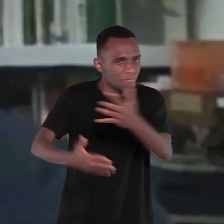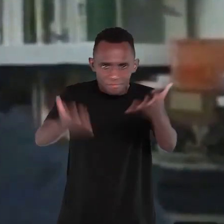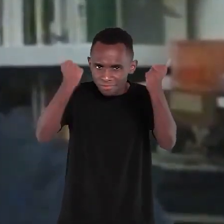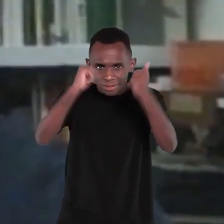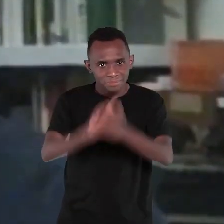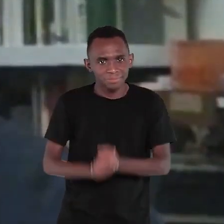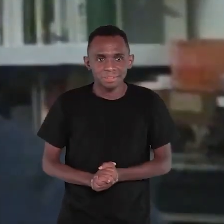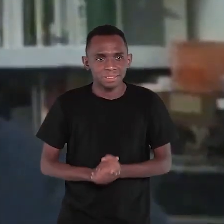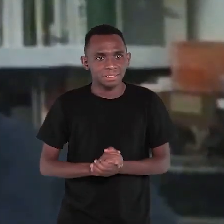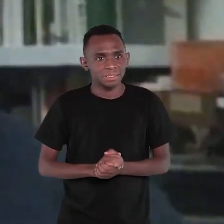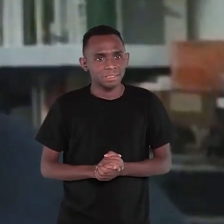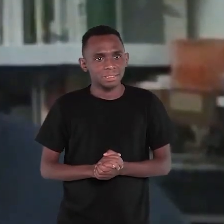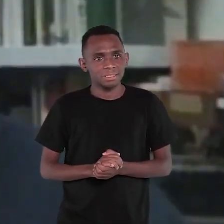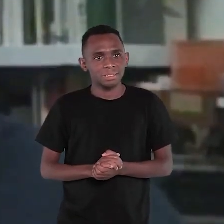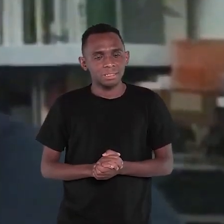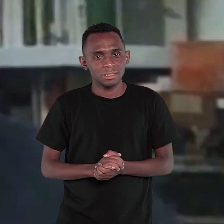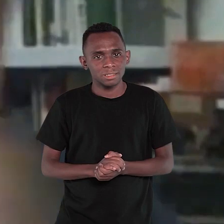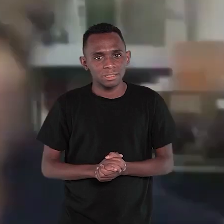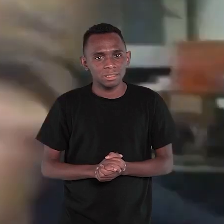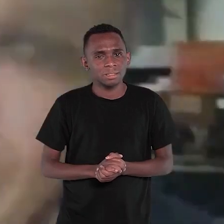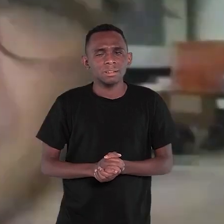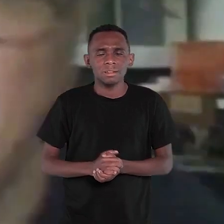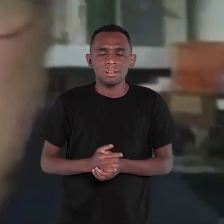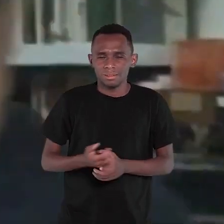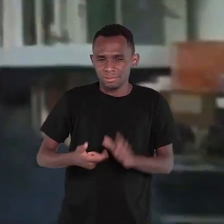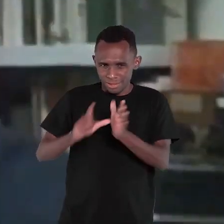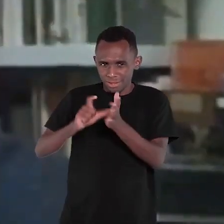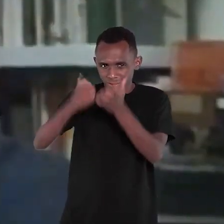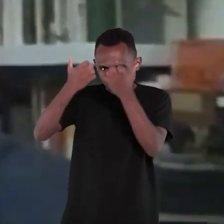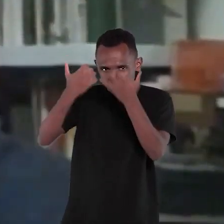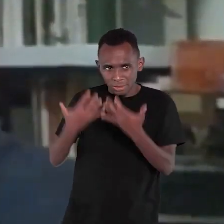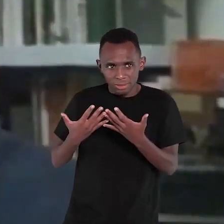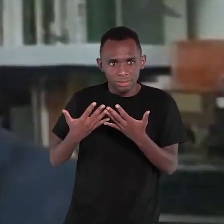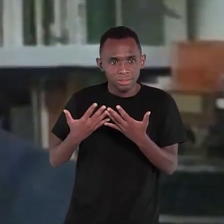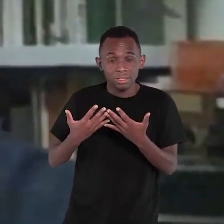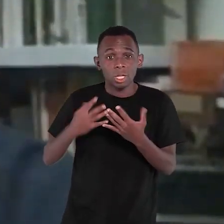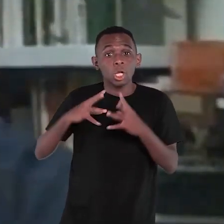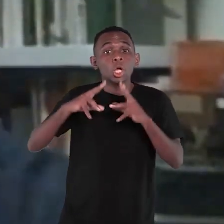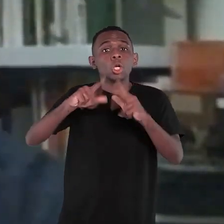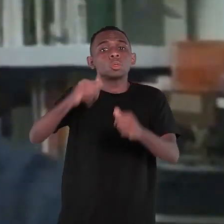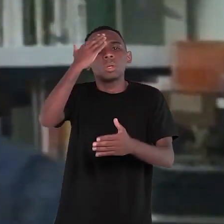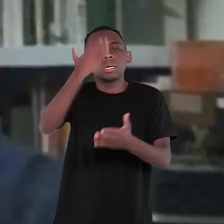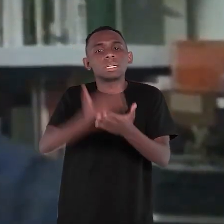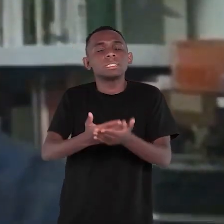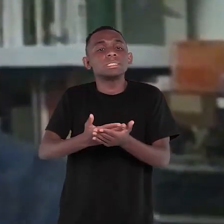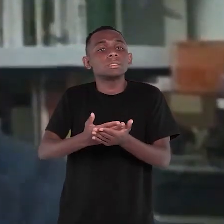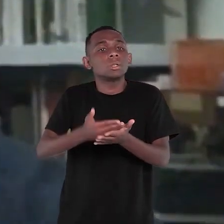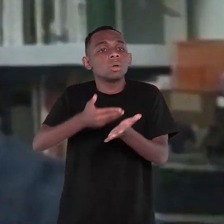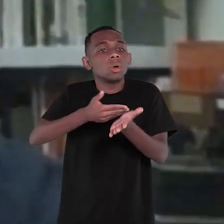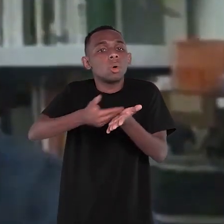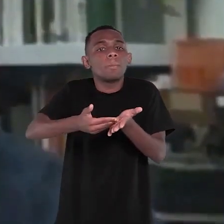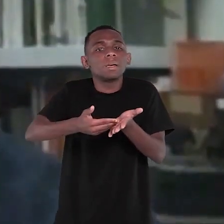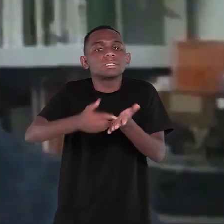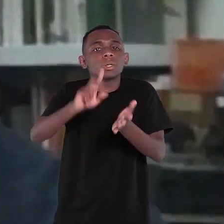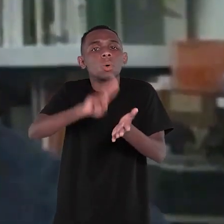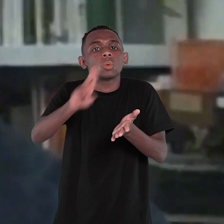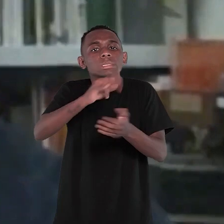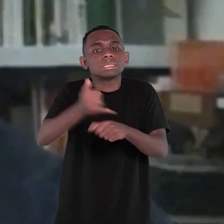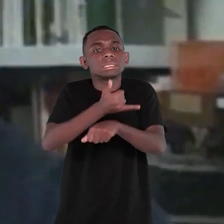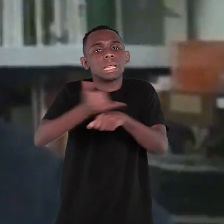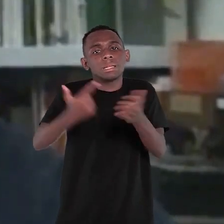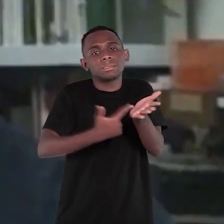que vamos, quer dizer, como dissemos lá no comecinho, né? Para mim tudo começa